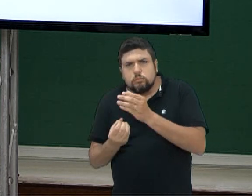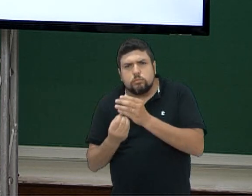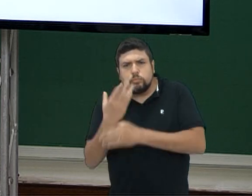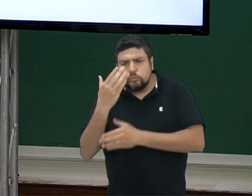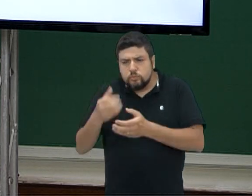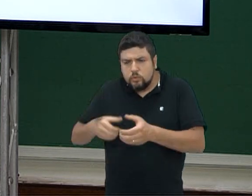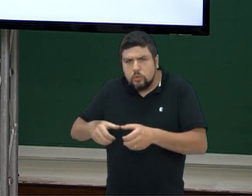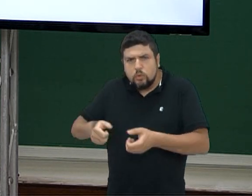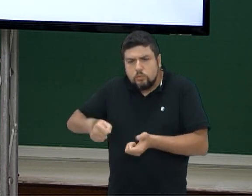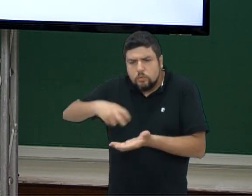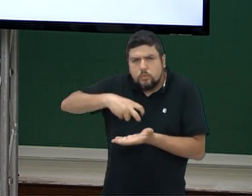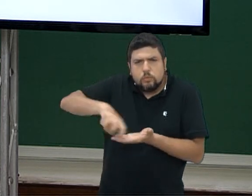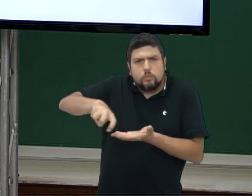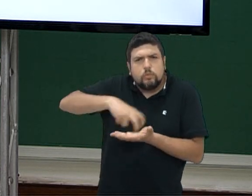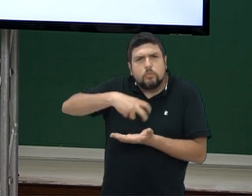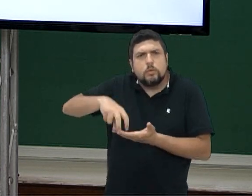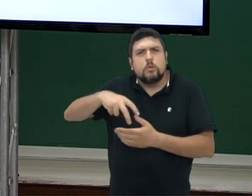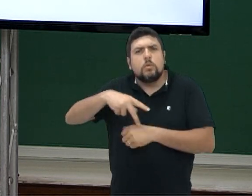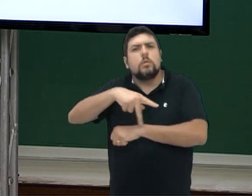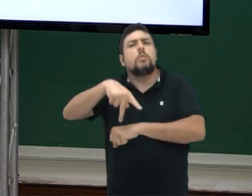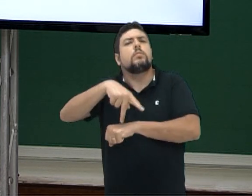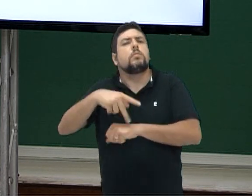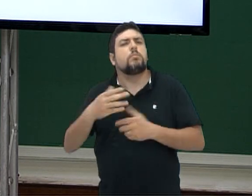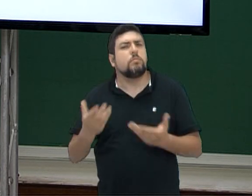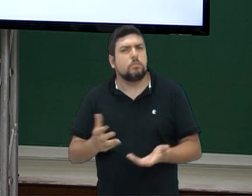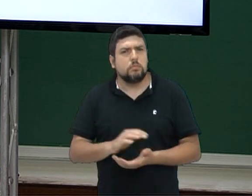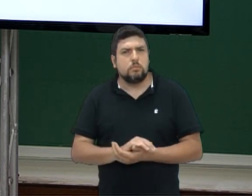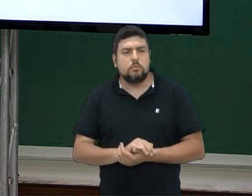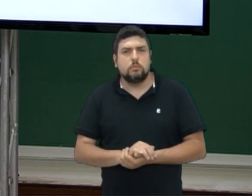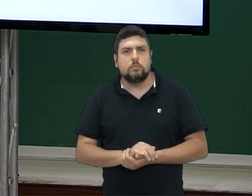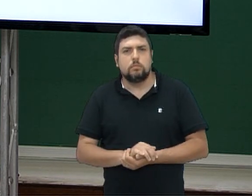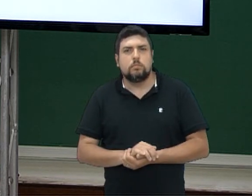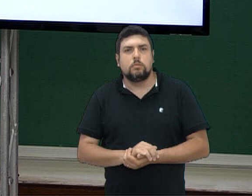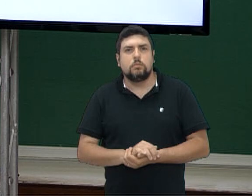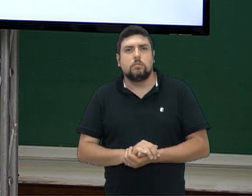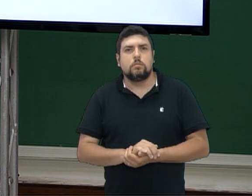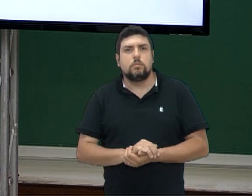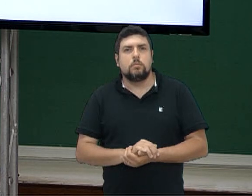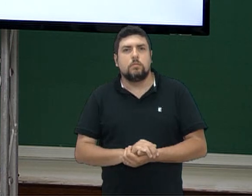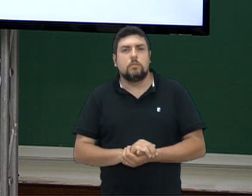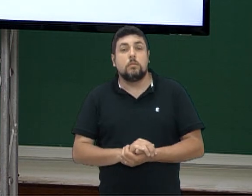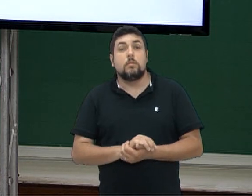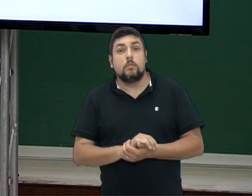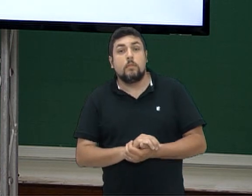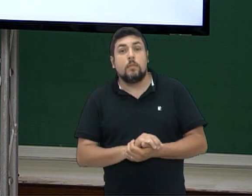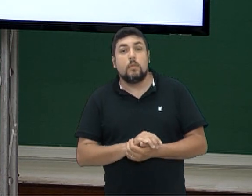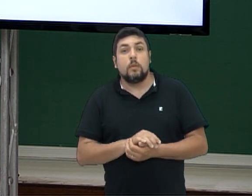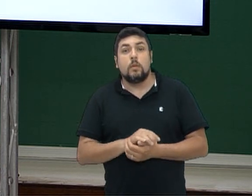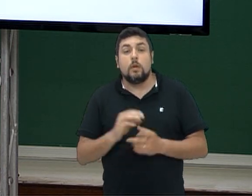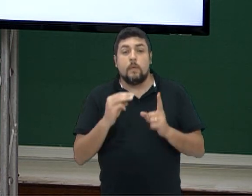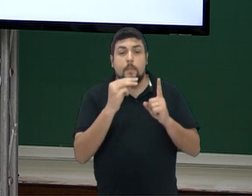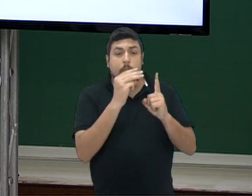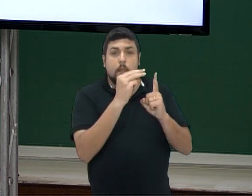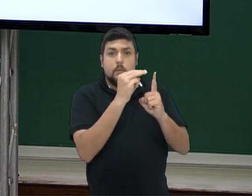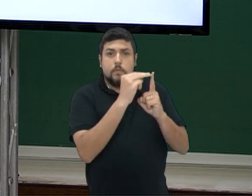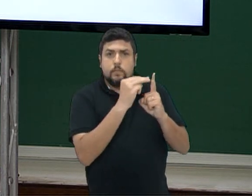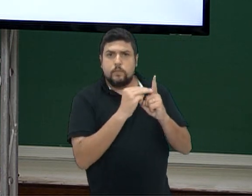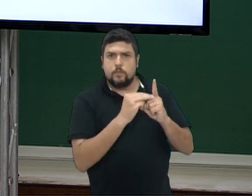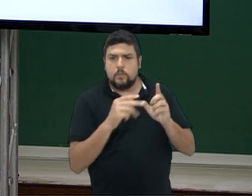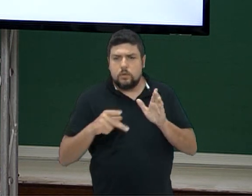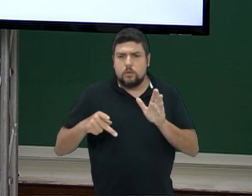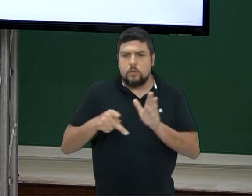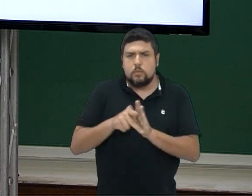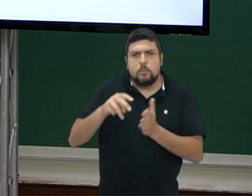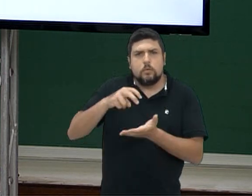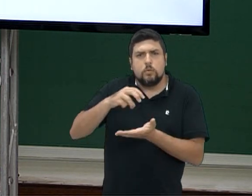maneira surgiu? Em que país surgiu? Quais são as modalidades de skate que você conhece? Então tem